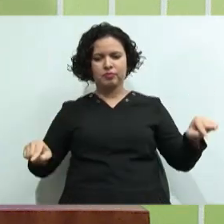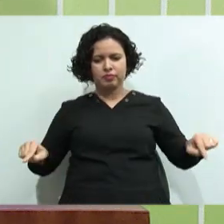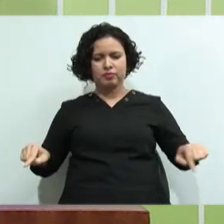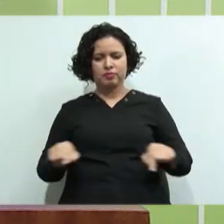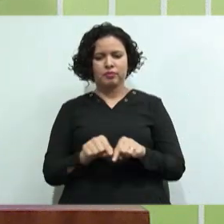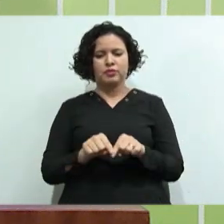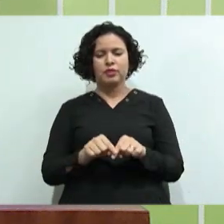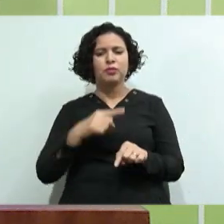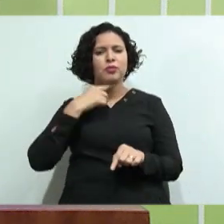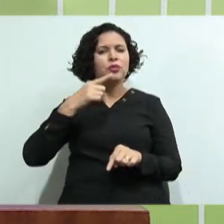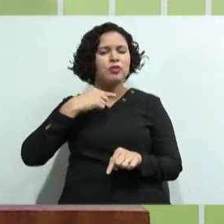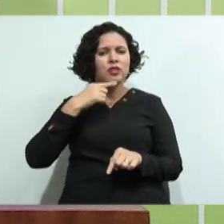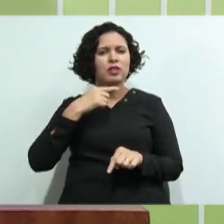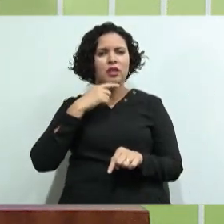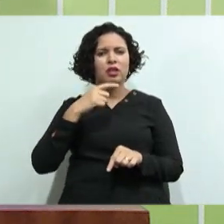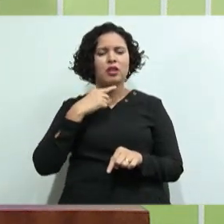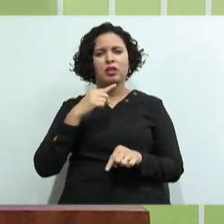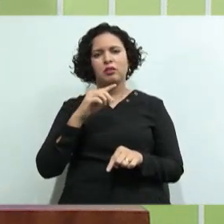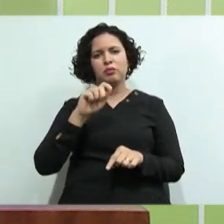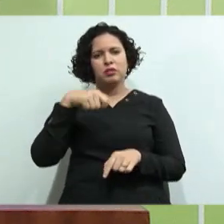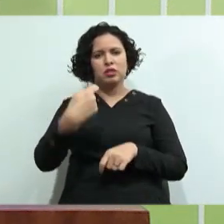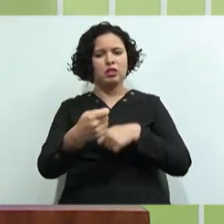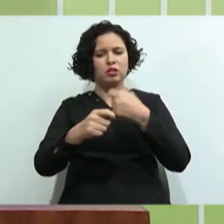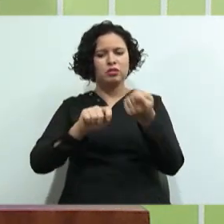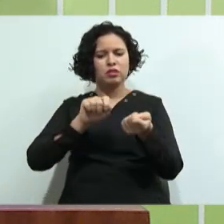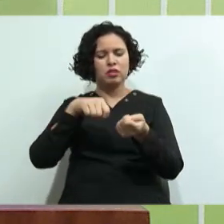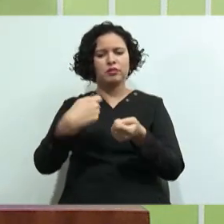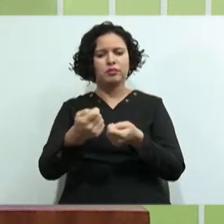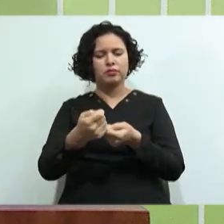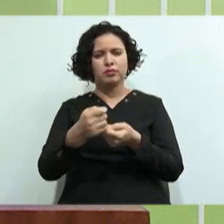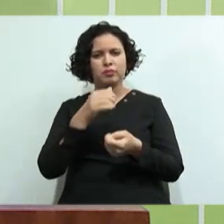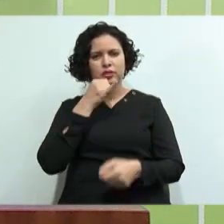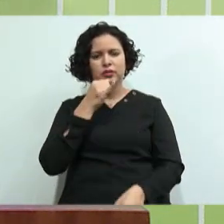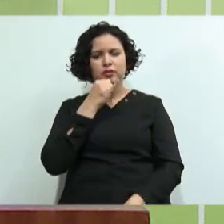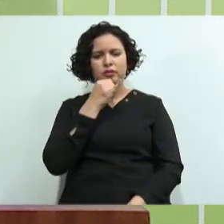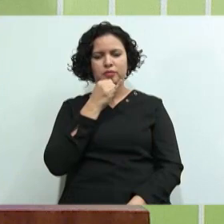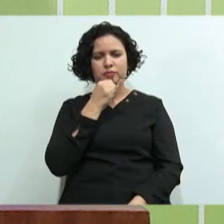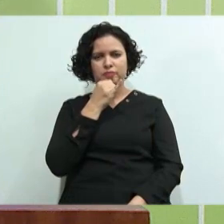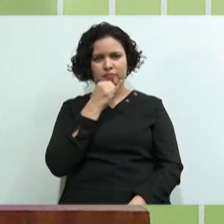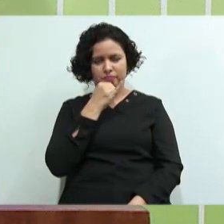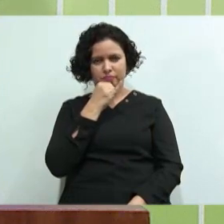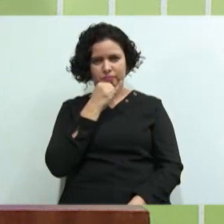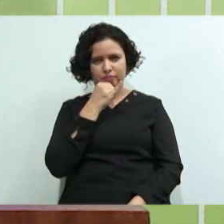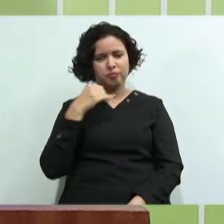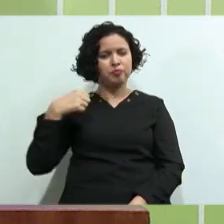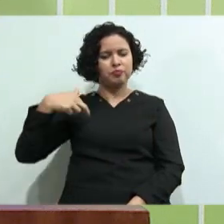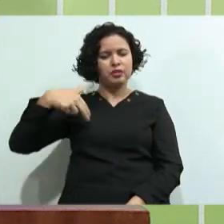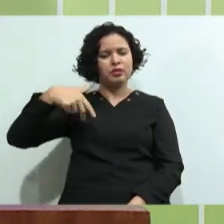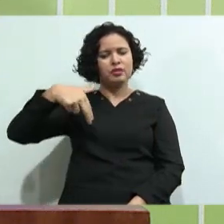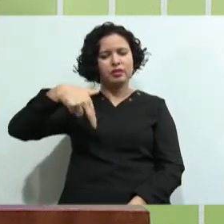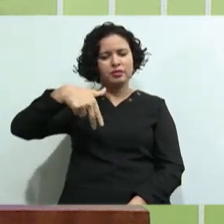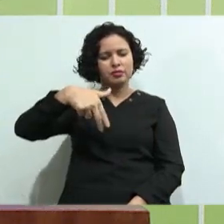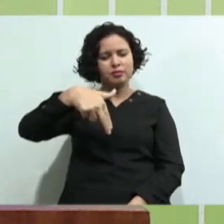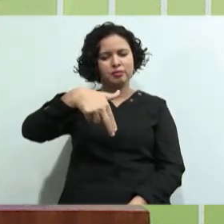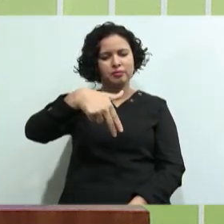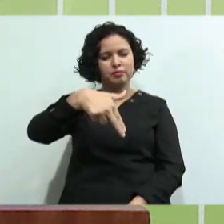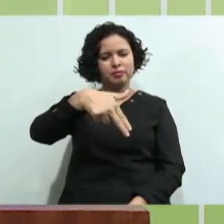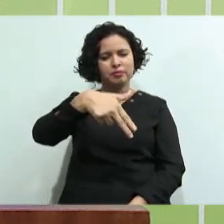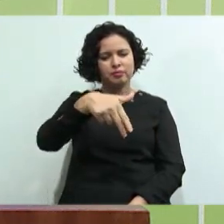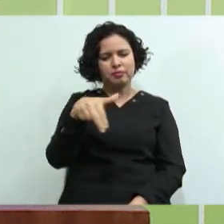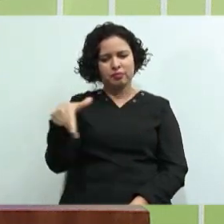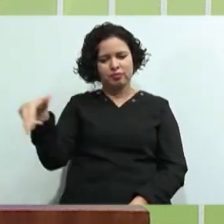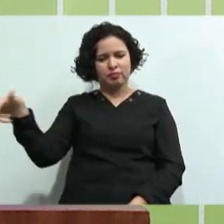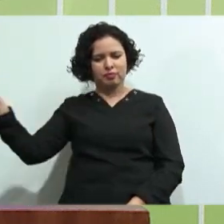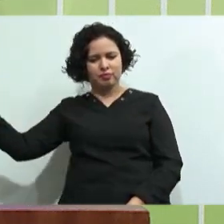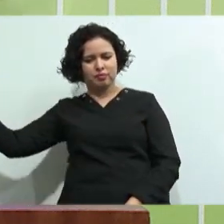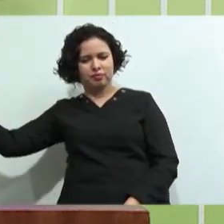como ela, por exemplo, ir fazer o sinal, ela quer fazer um sinal de andar, por exemplo. Aí ela vai sair da tela e fazer